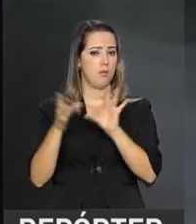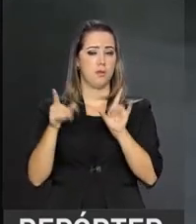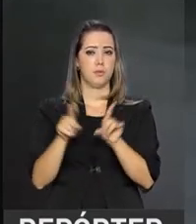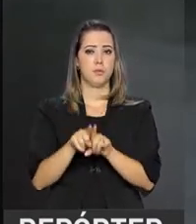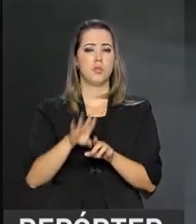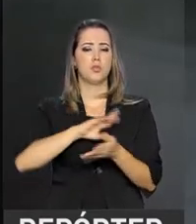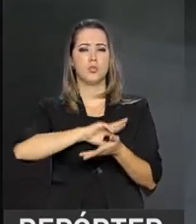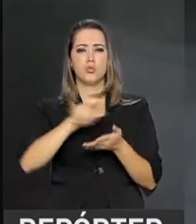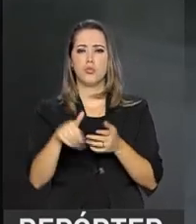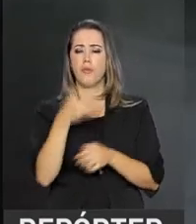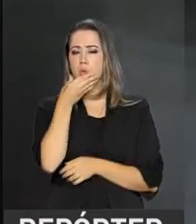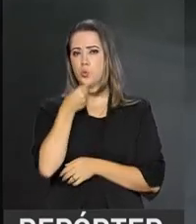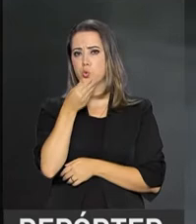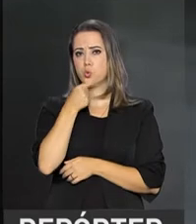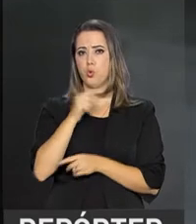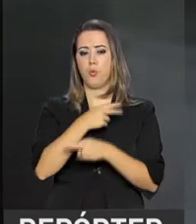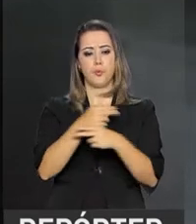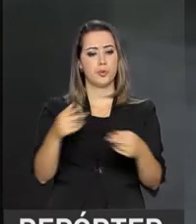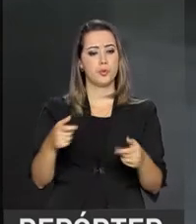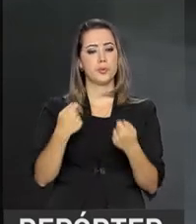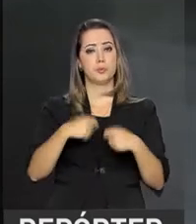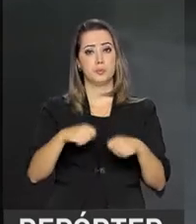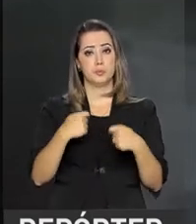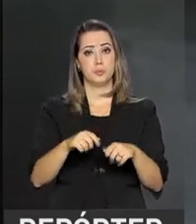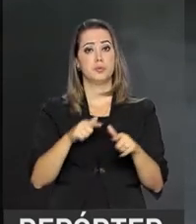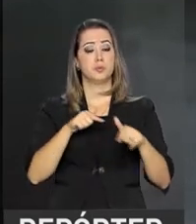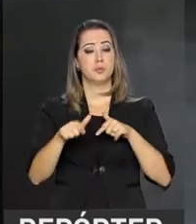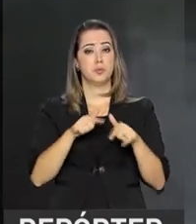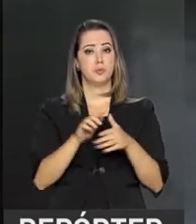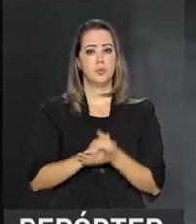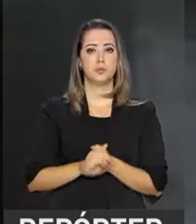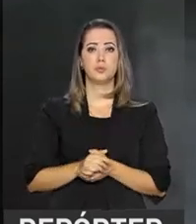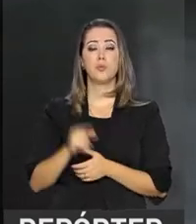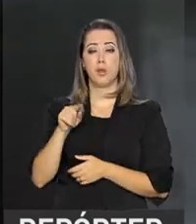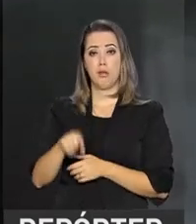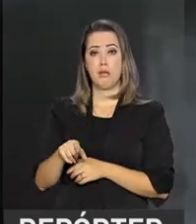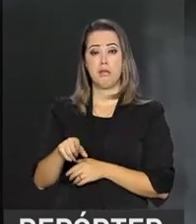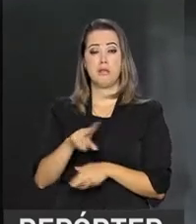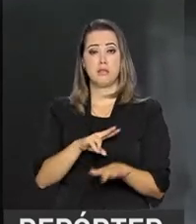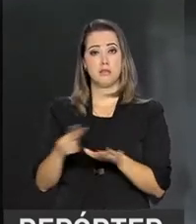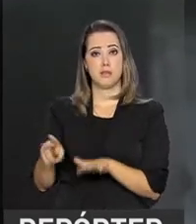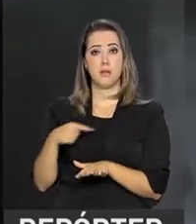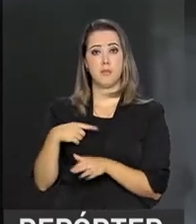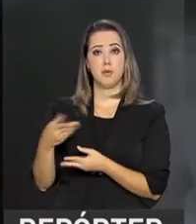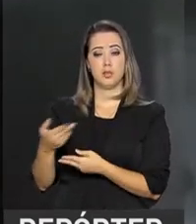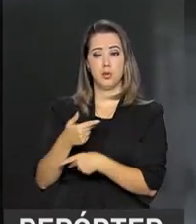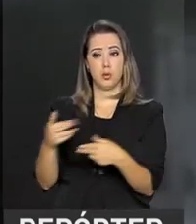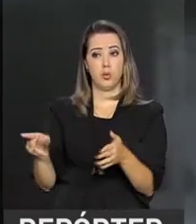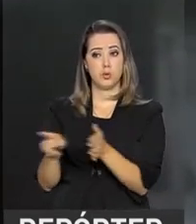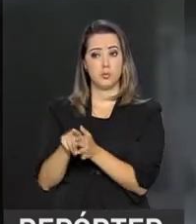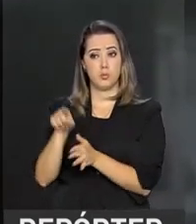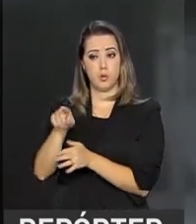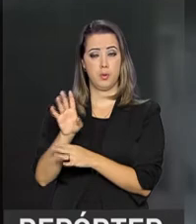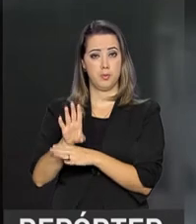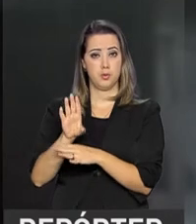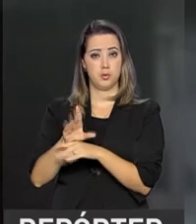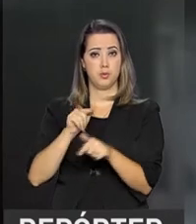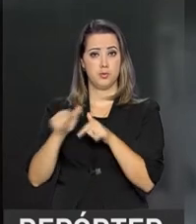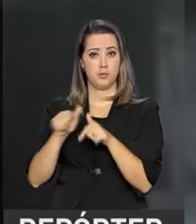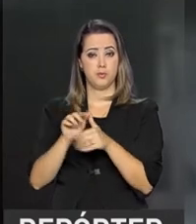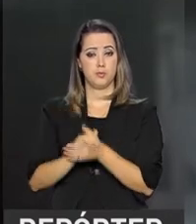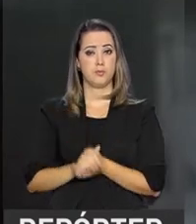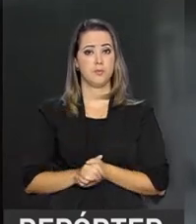equipamentos mobilizados para esse trabalho nesta semana inclusive vocês estão recebendo materiais lá para reforçar a estrutura